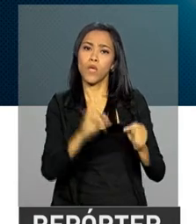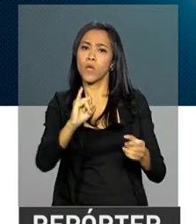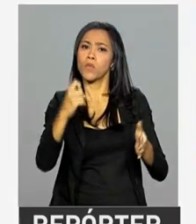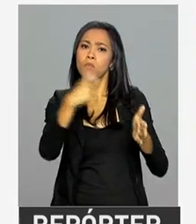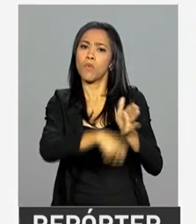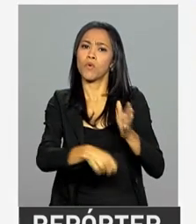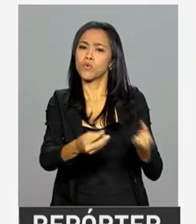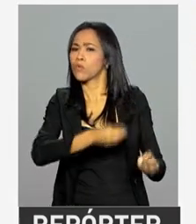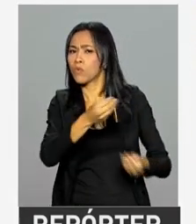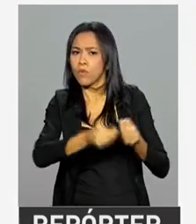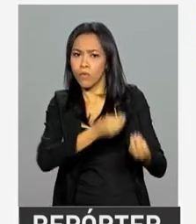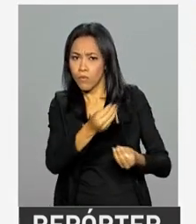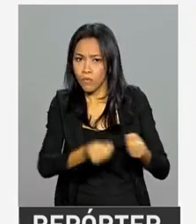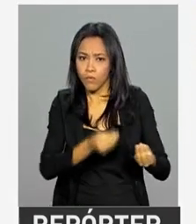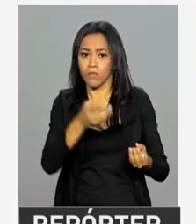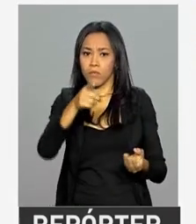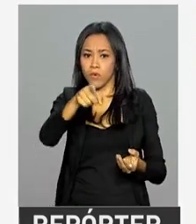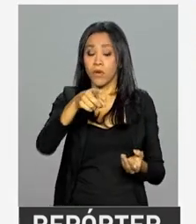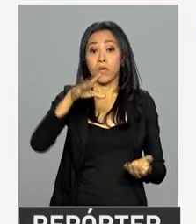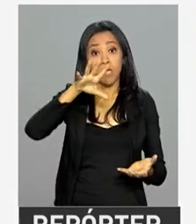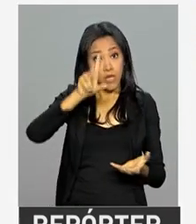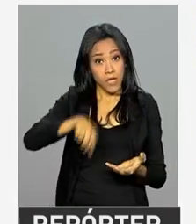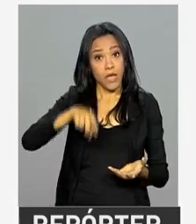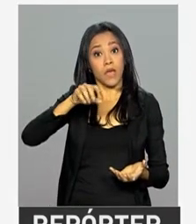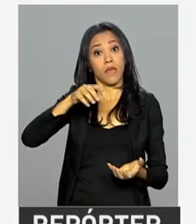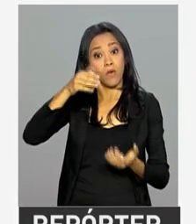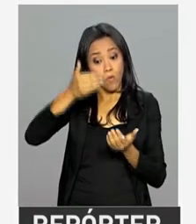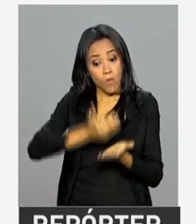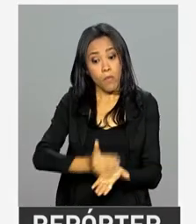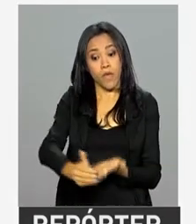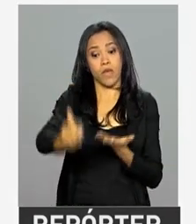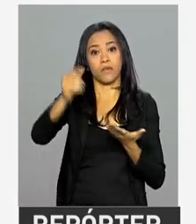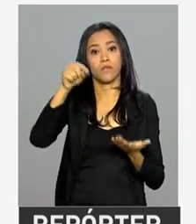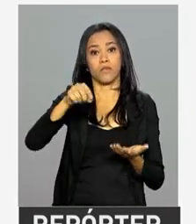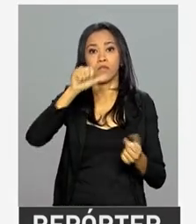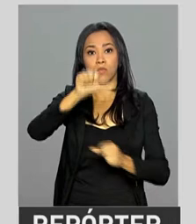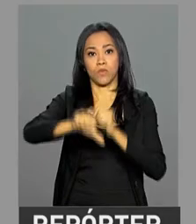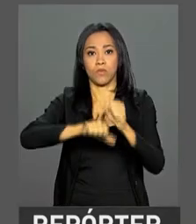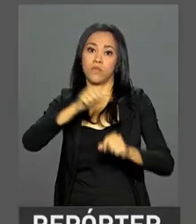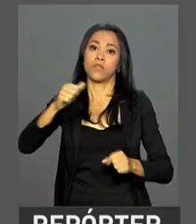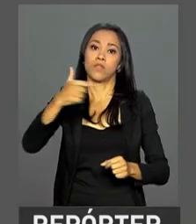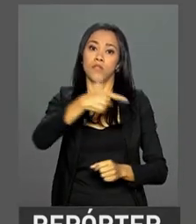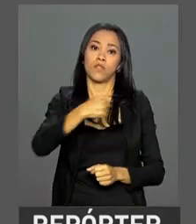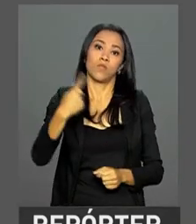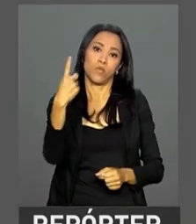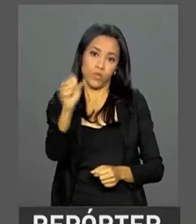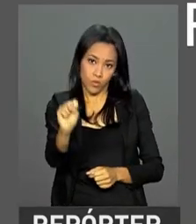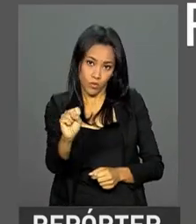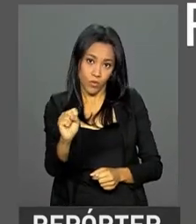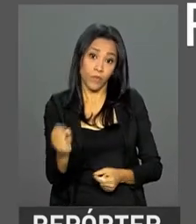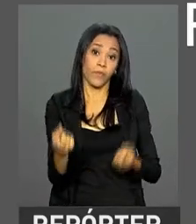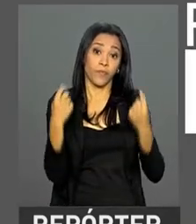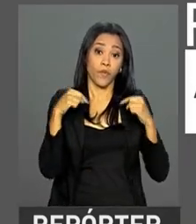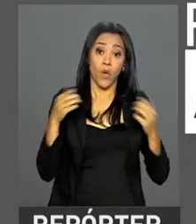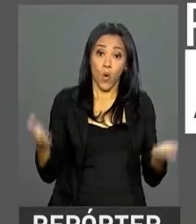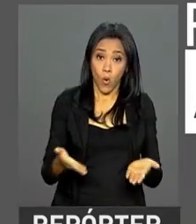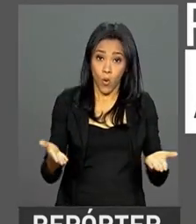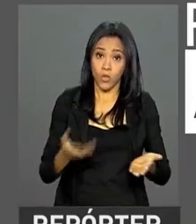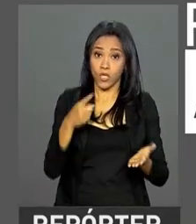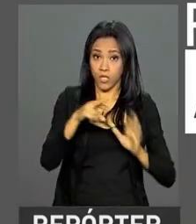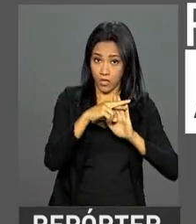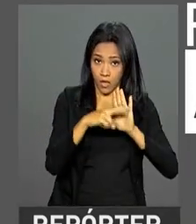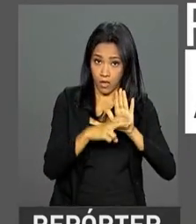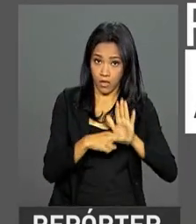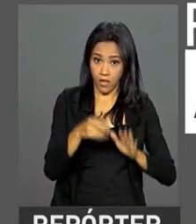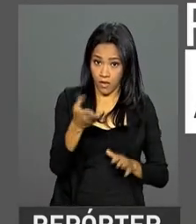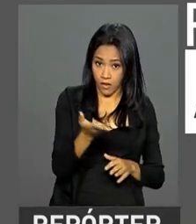nacional a partir das mudanças que entram em vigor em 2018 hoje nesse regime simplificado de